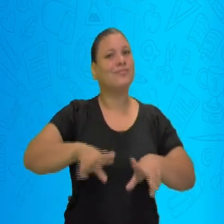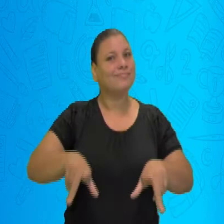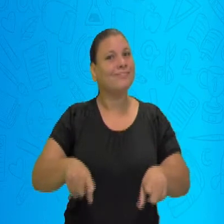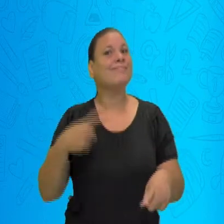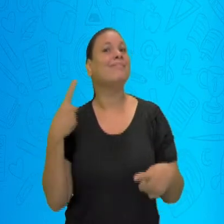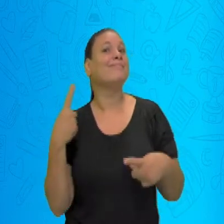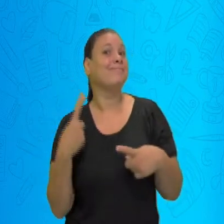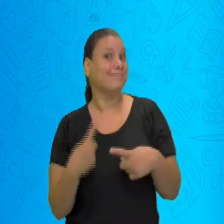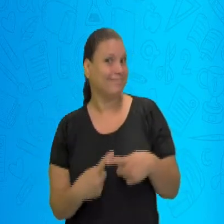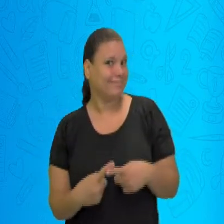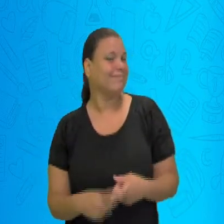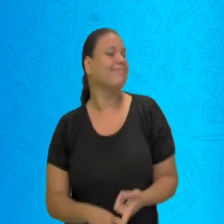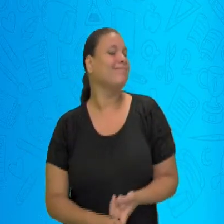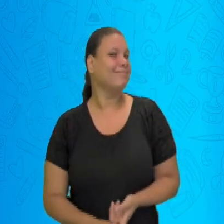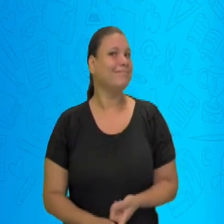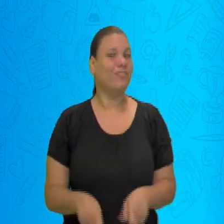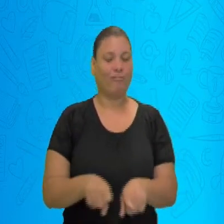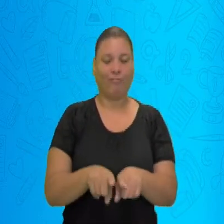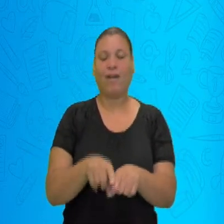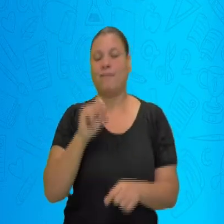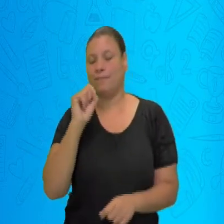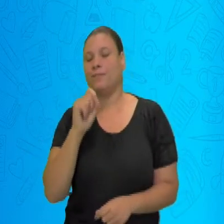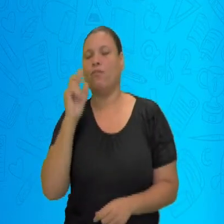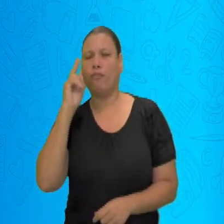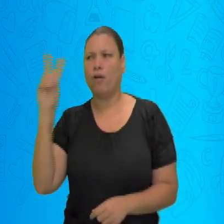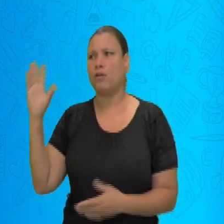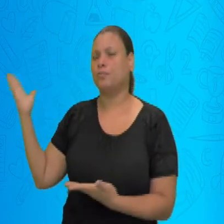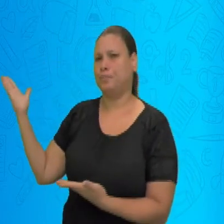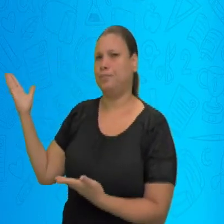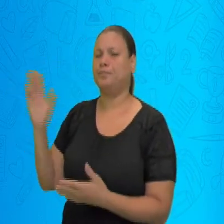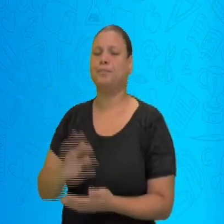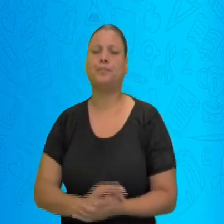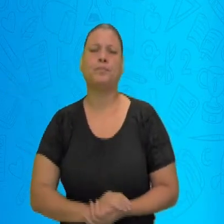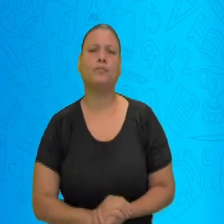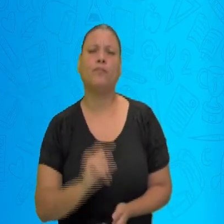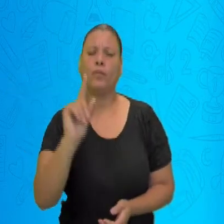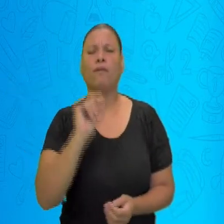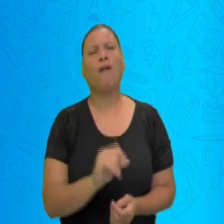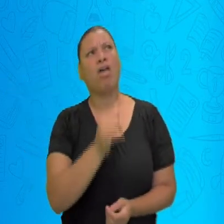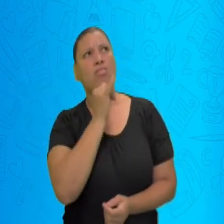Países que falam, por exemplo, português,